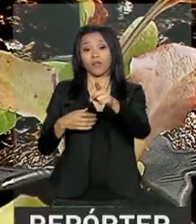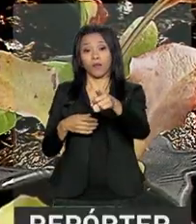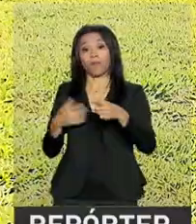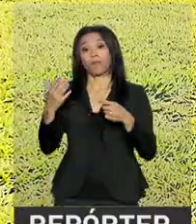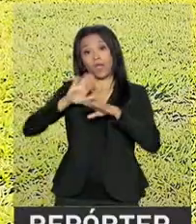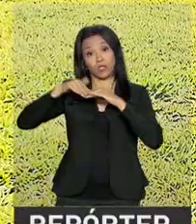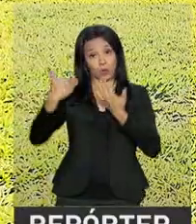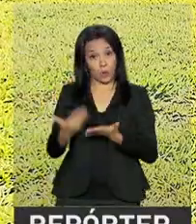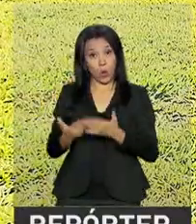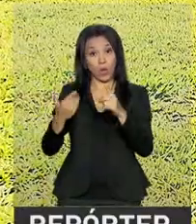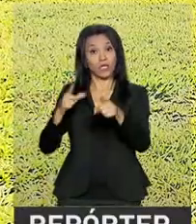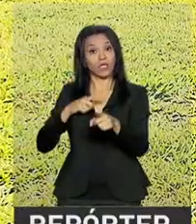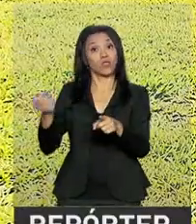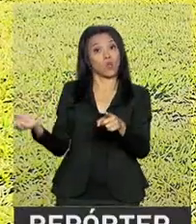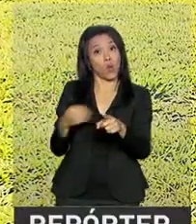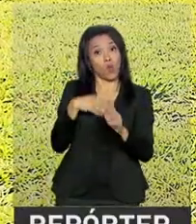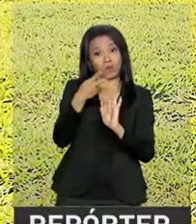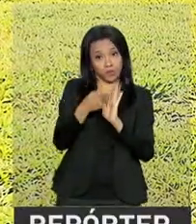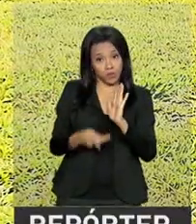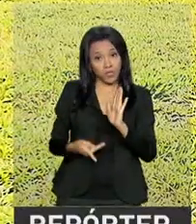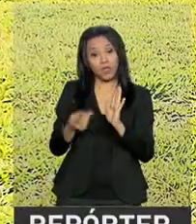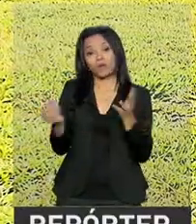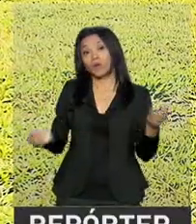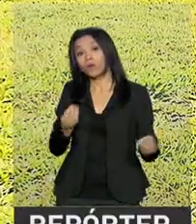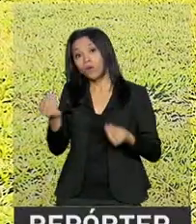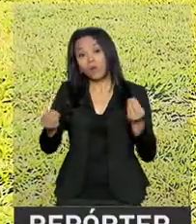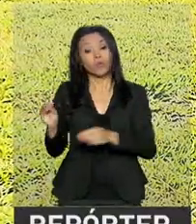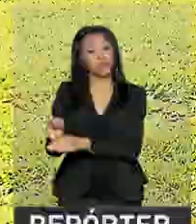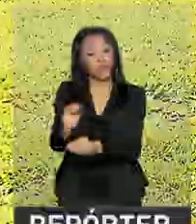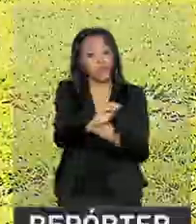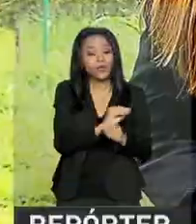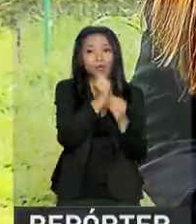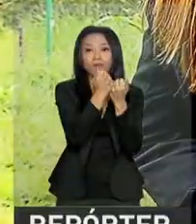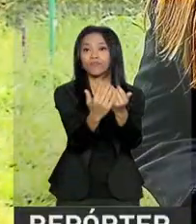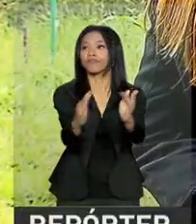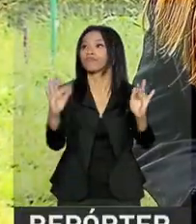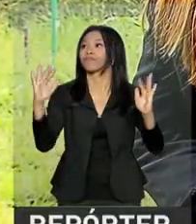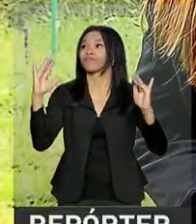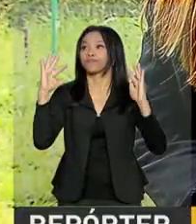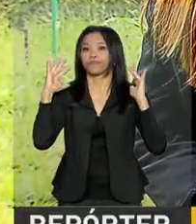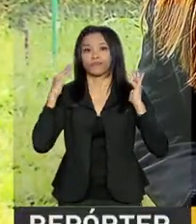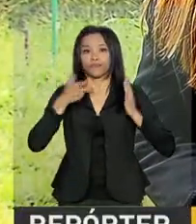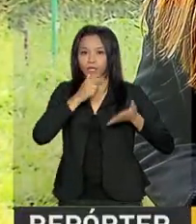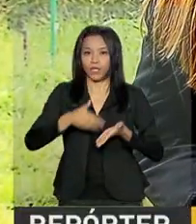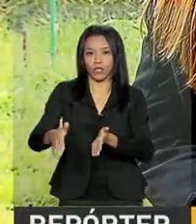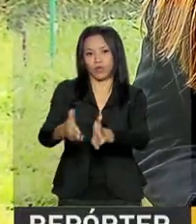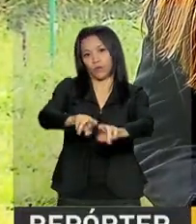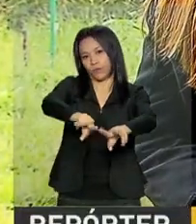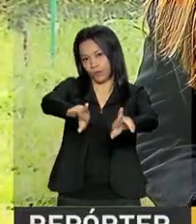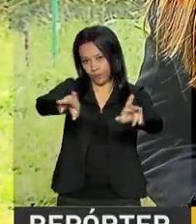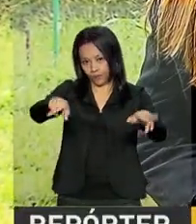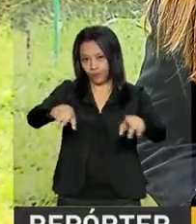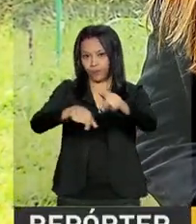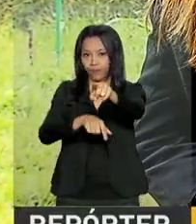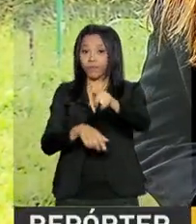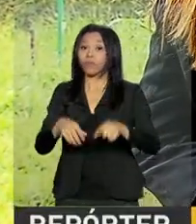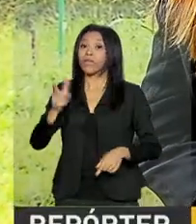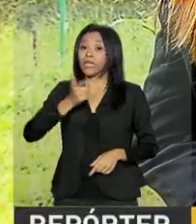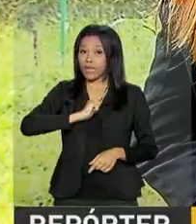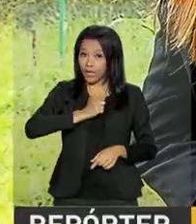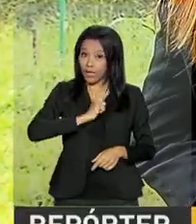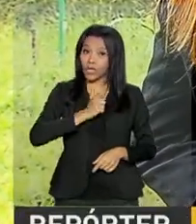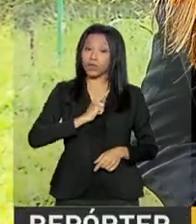escola já tem novos projetos de preservação do meio ambiente teremos também implementação de algumas formas